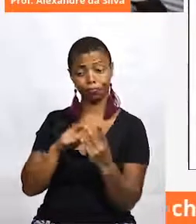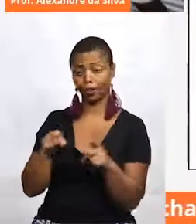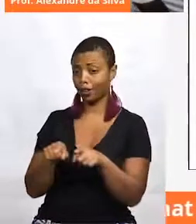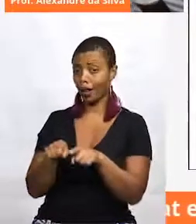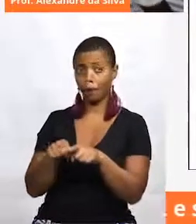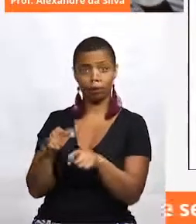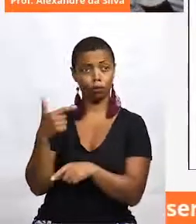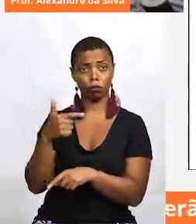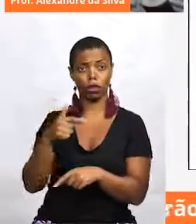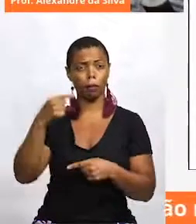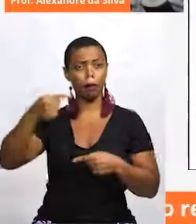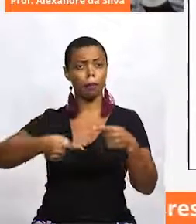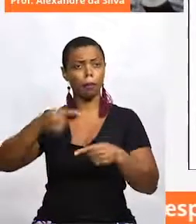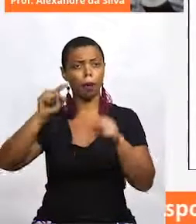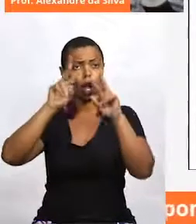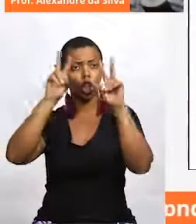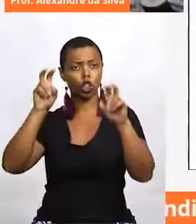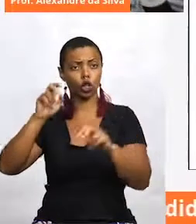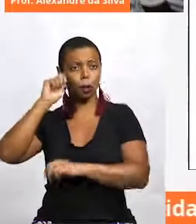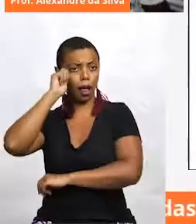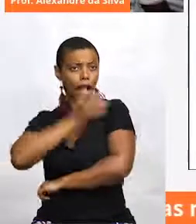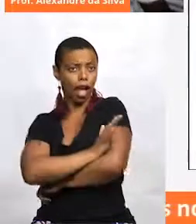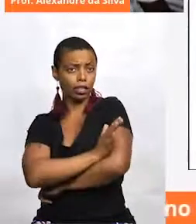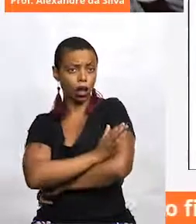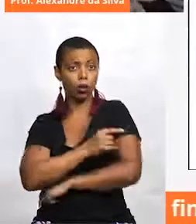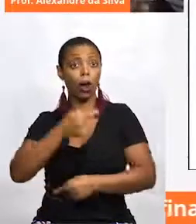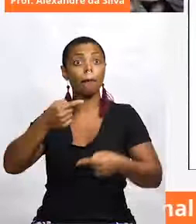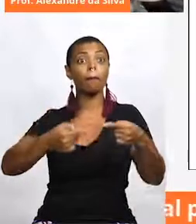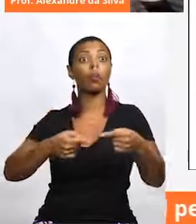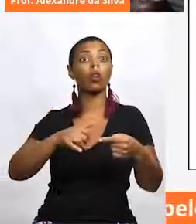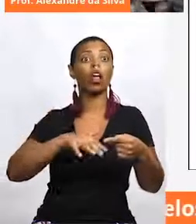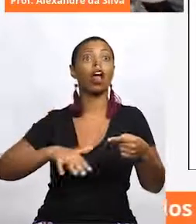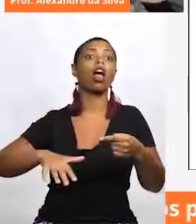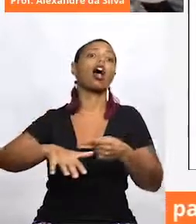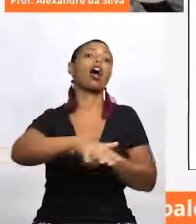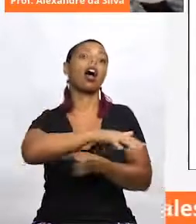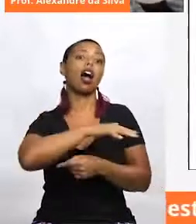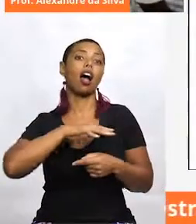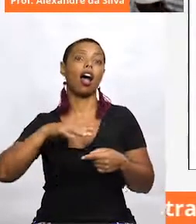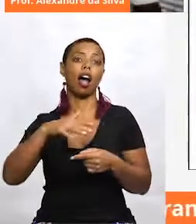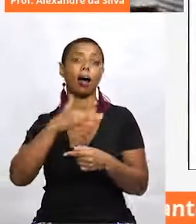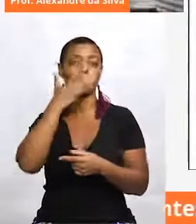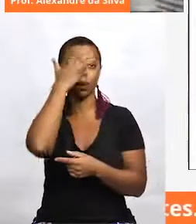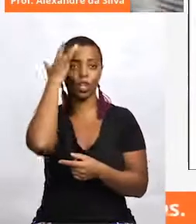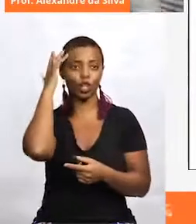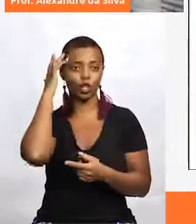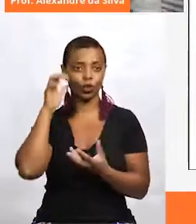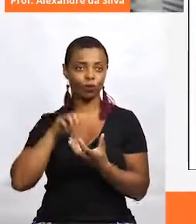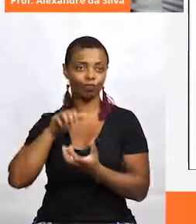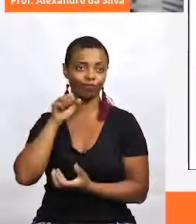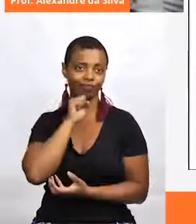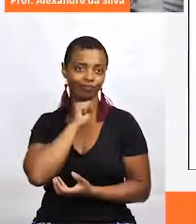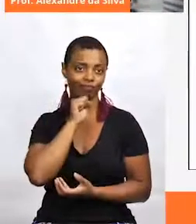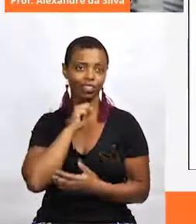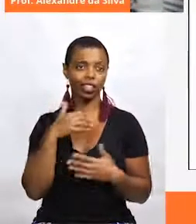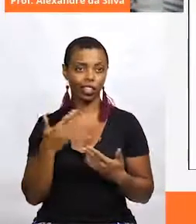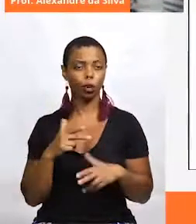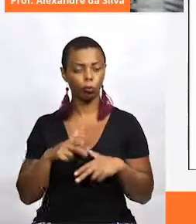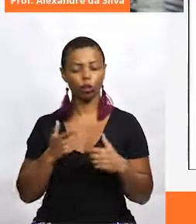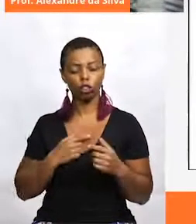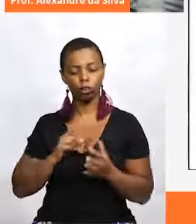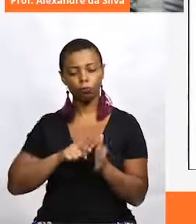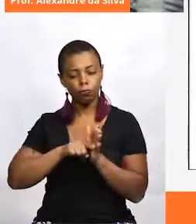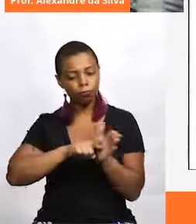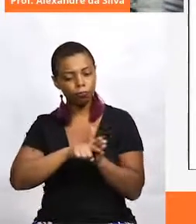questão racial nas políticas para as pessoas idosas. E então é a partir desse momento que eu venho fazendo essas contribuições das